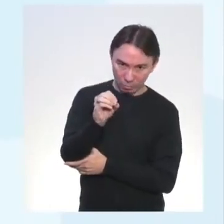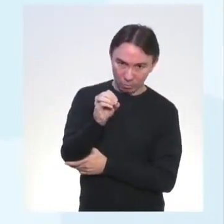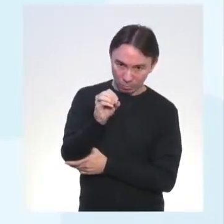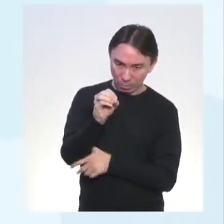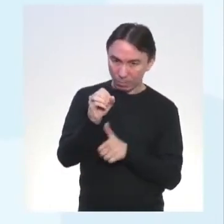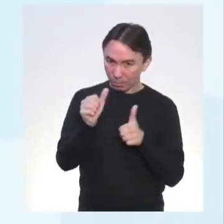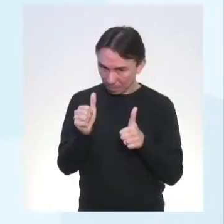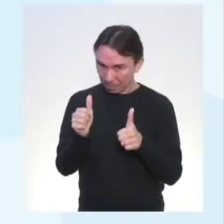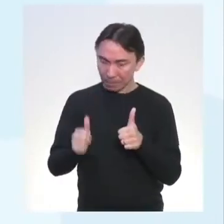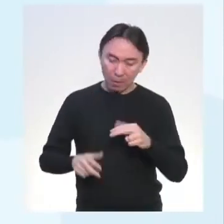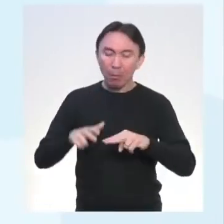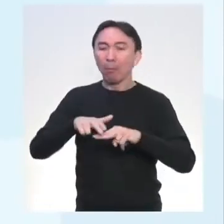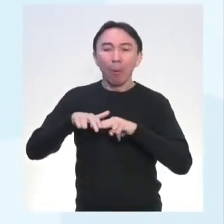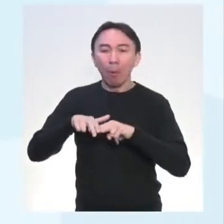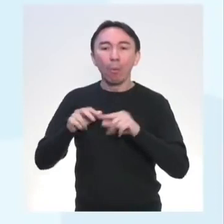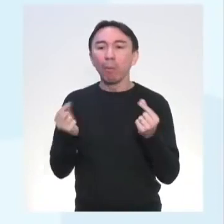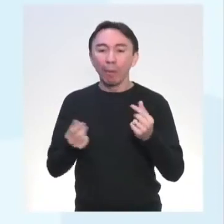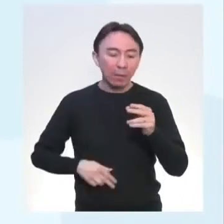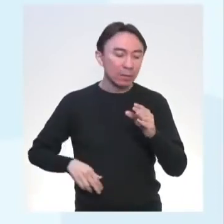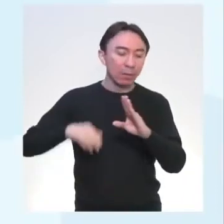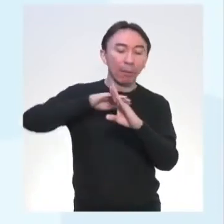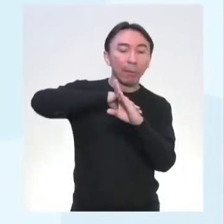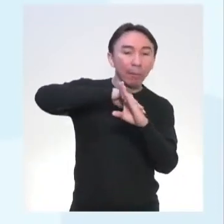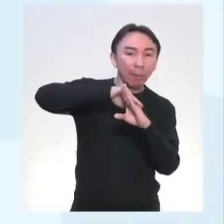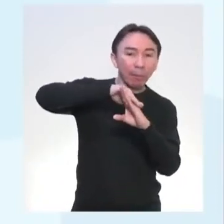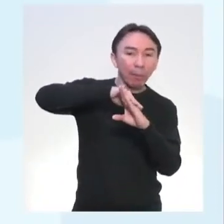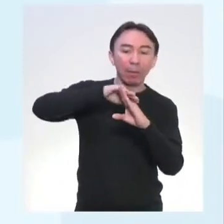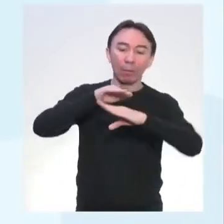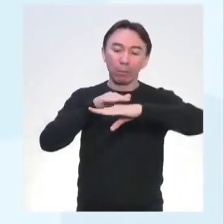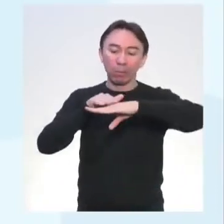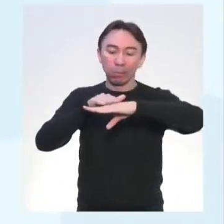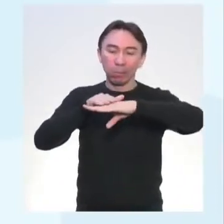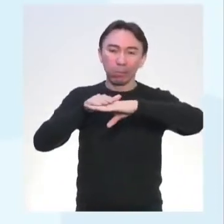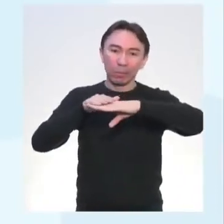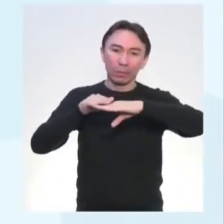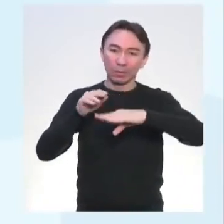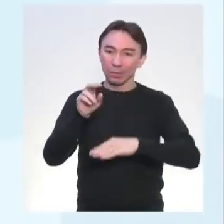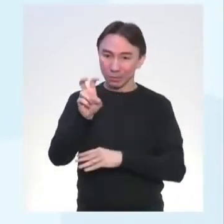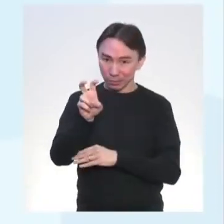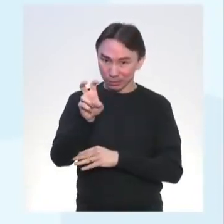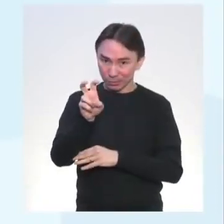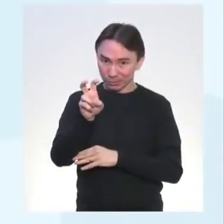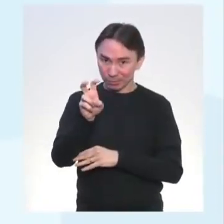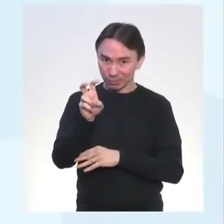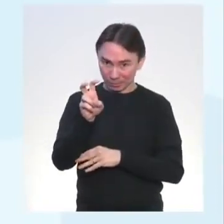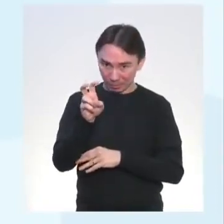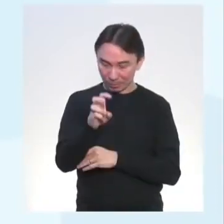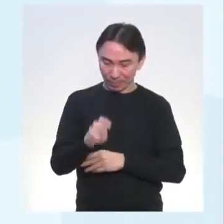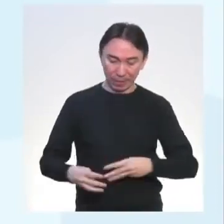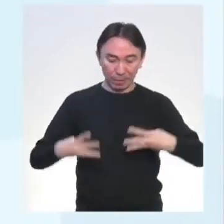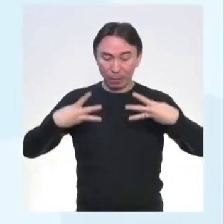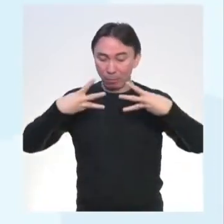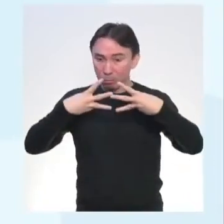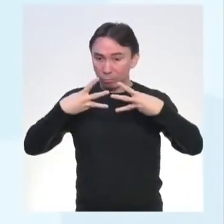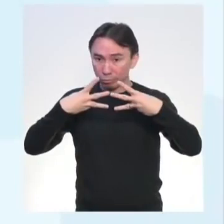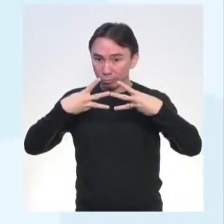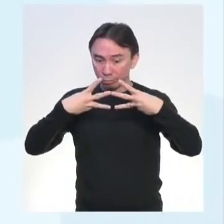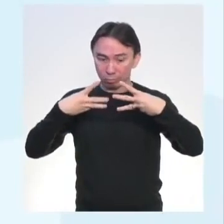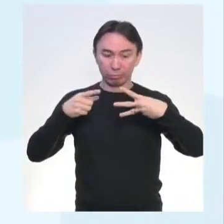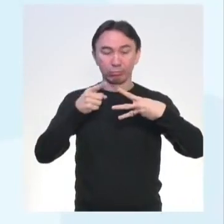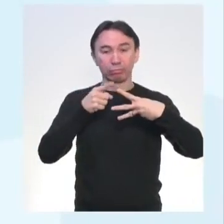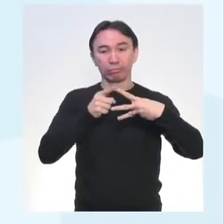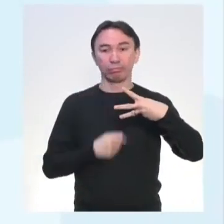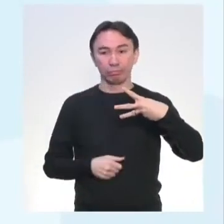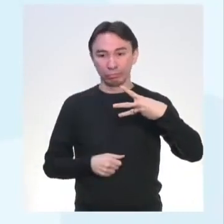né? 5 ladinhos. Não necessariamente esses 5 lados vão ter o mesmo tamanho, tá bom? Se você já pegou uma bola